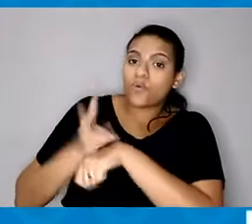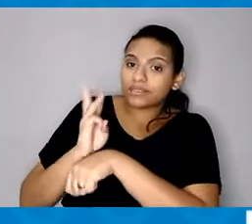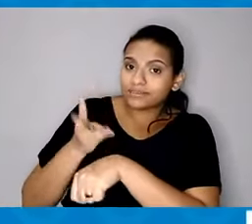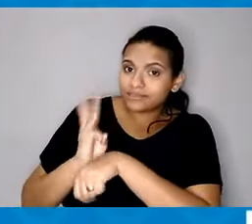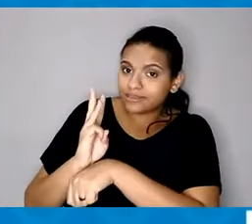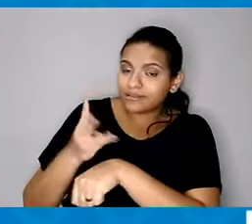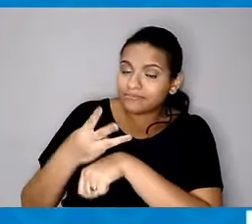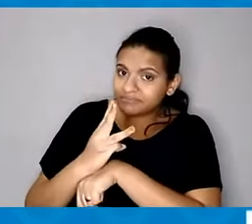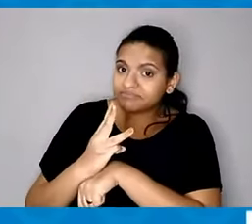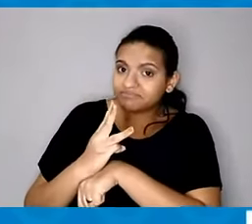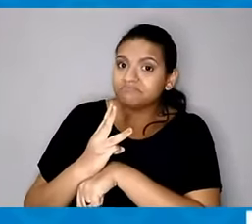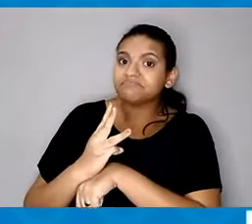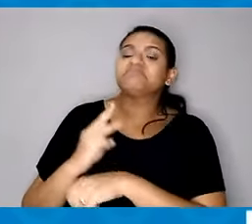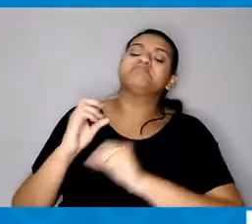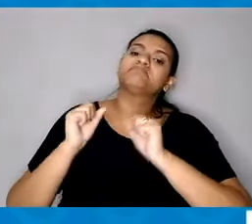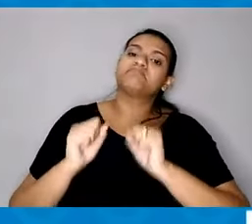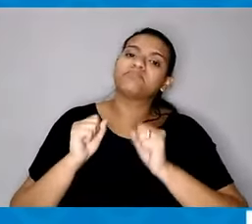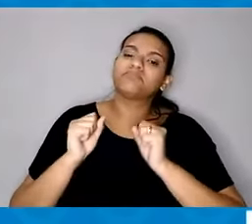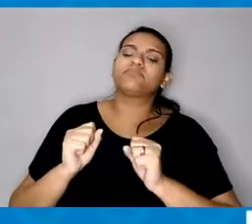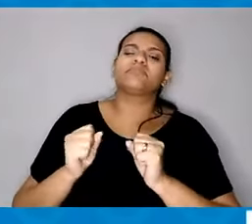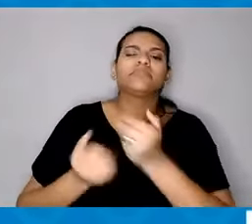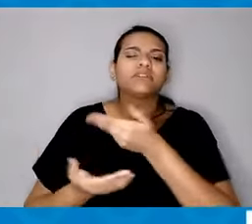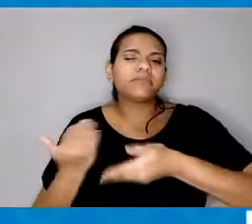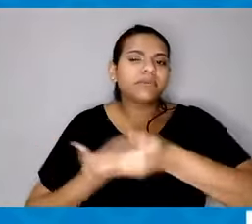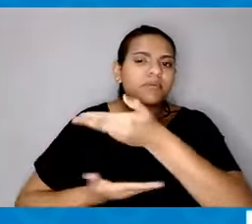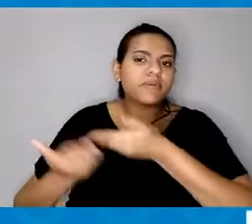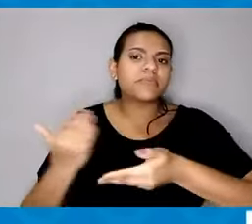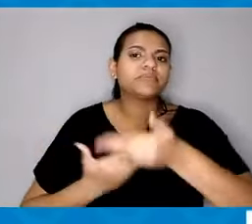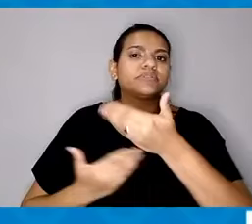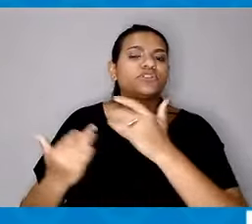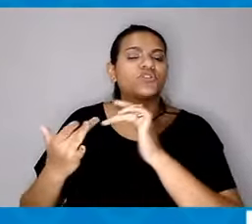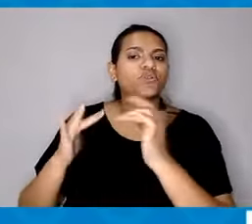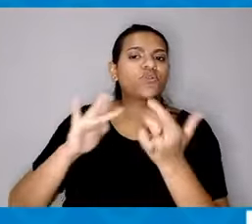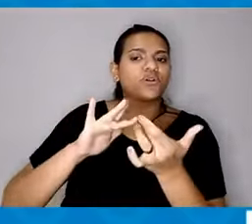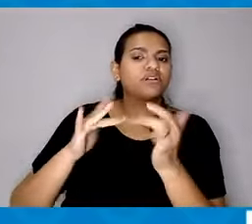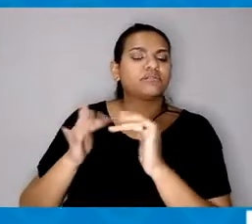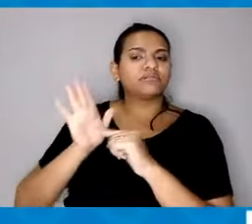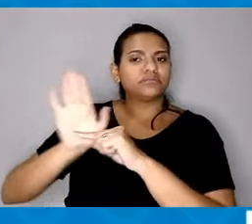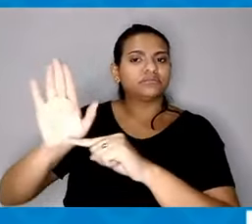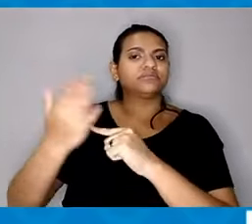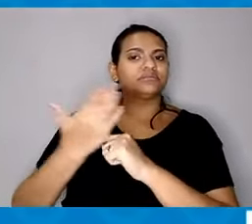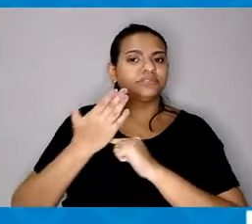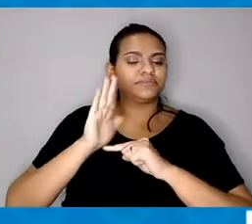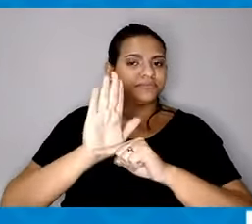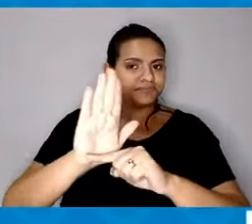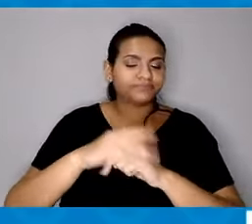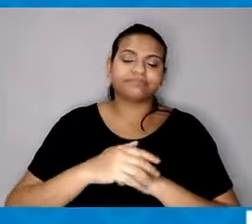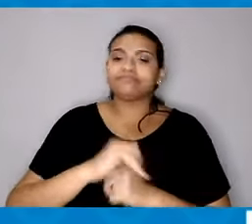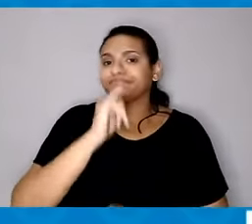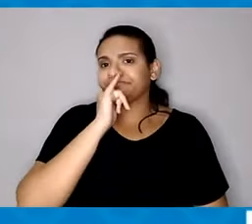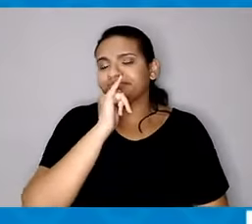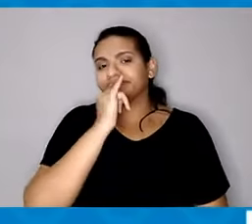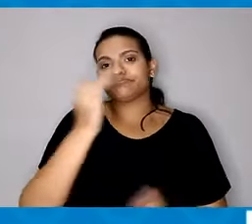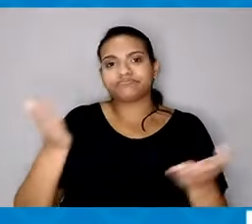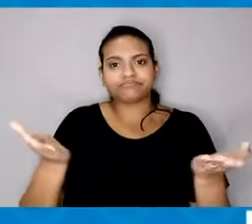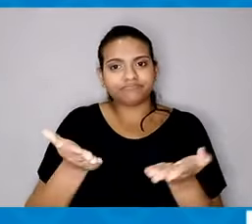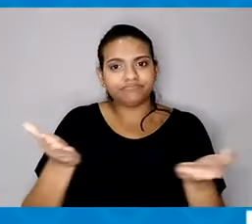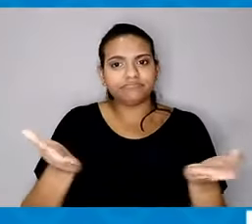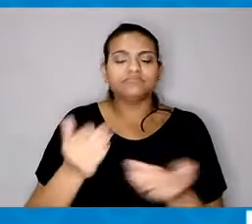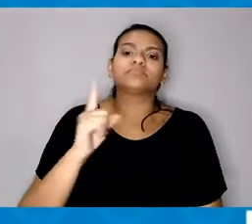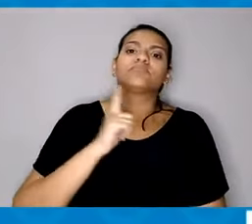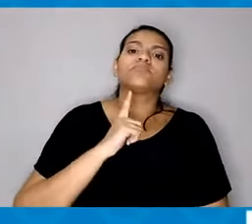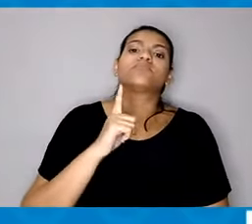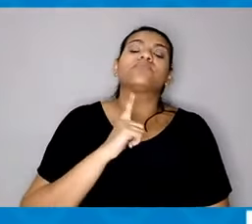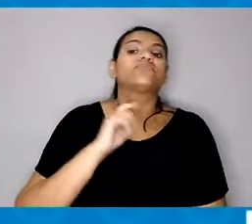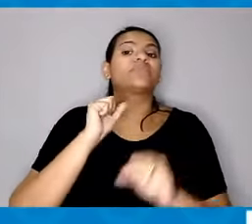entre si. Tem uma diversidade enorme de instrumentos. Hoje você pode acessar redes como de videoconferência,